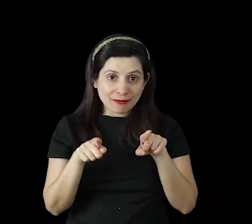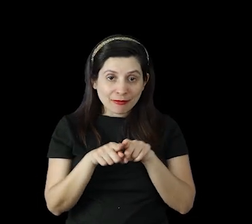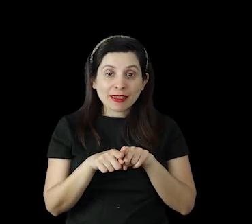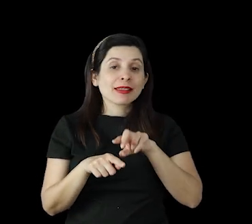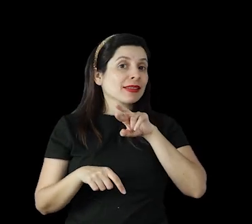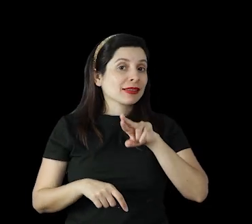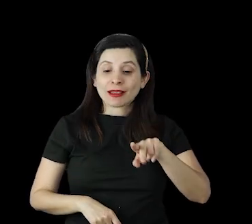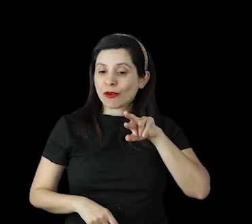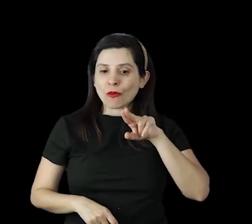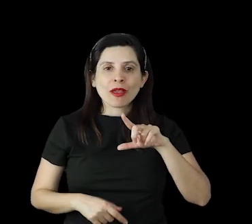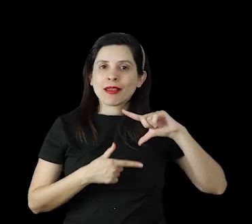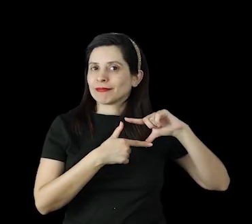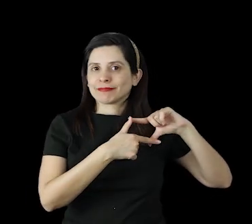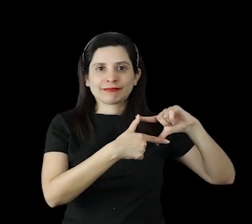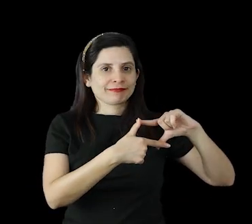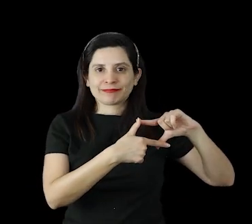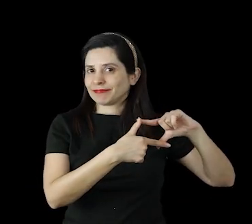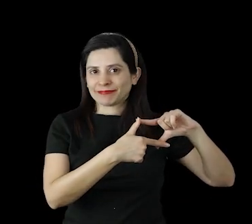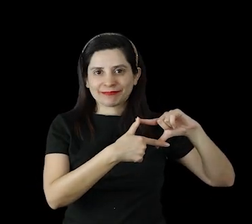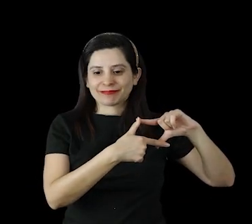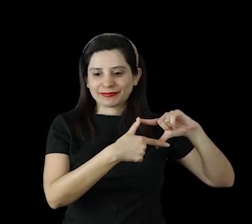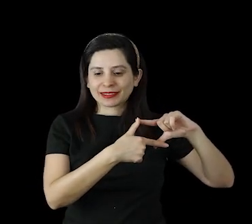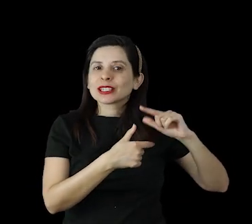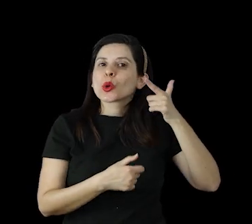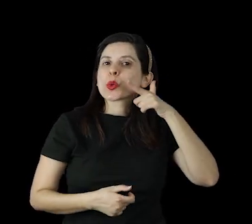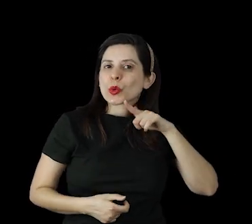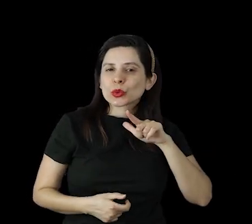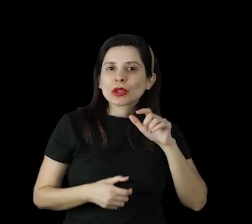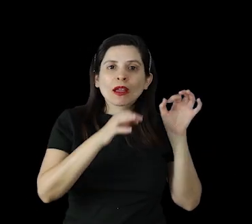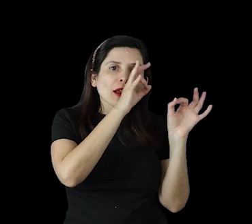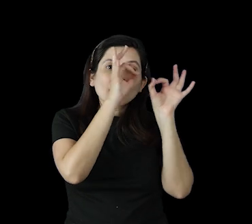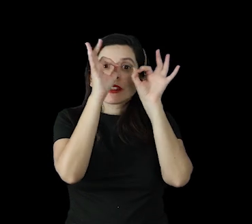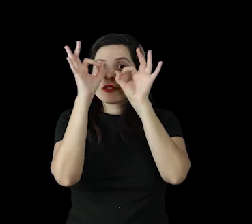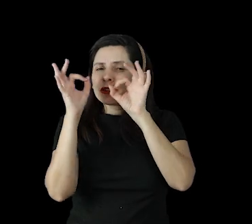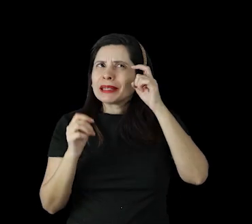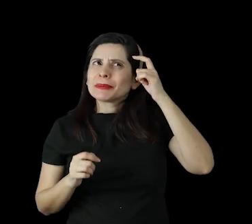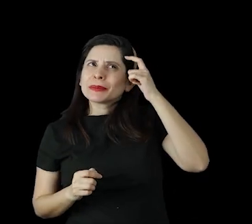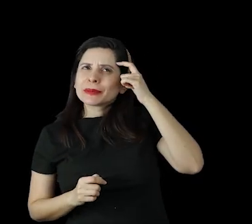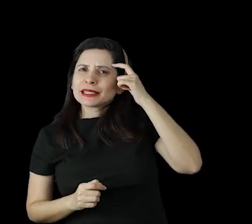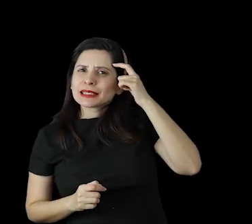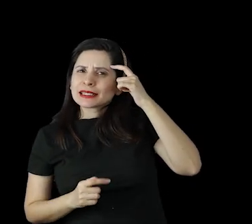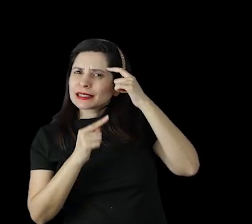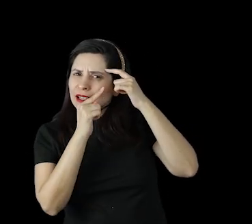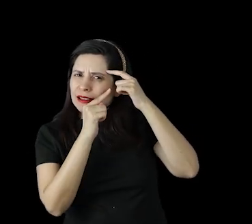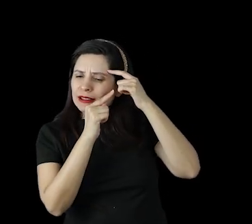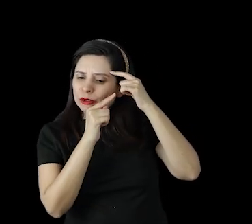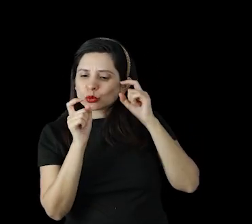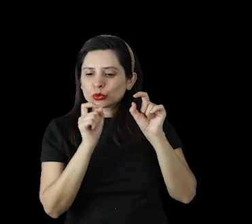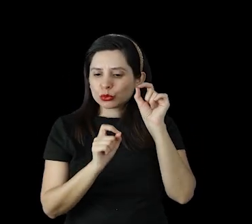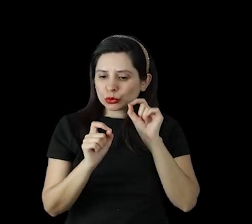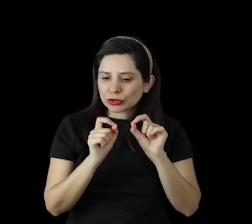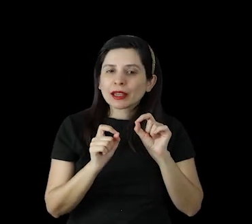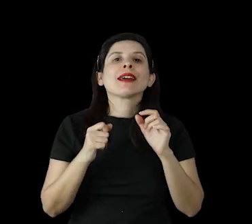é um clássico, assim, que a gente consiga ver, e pensando, né, que